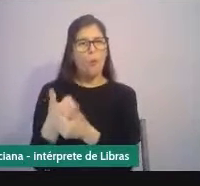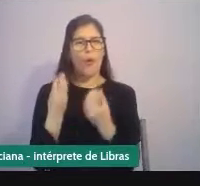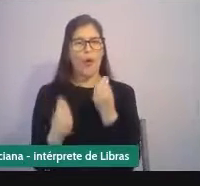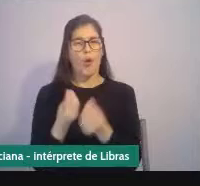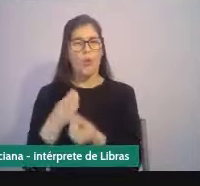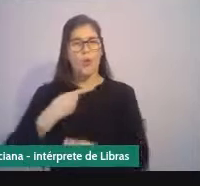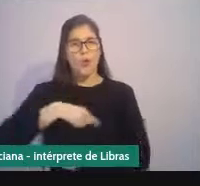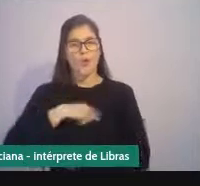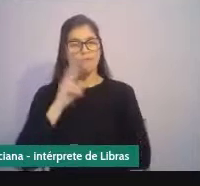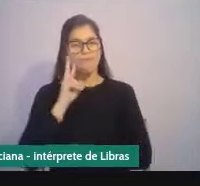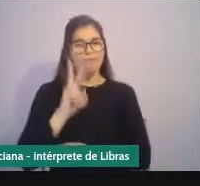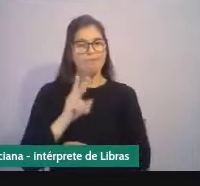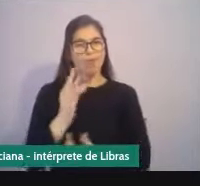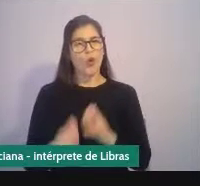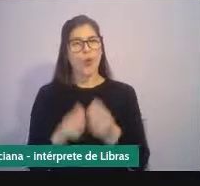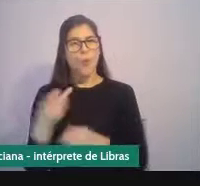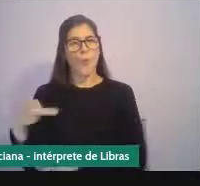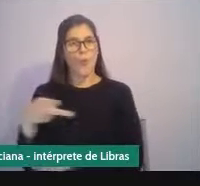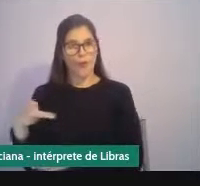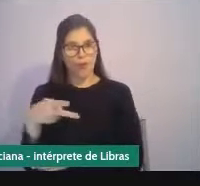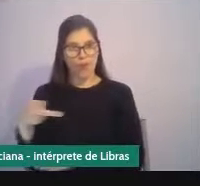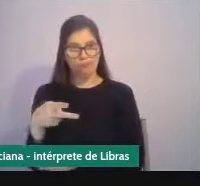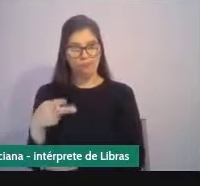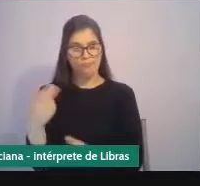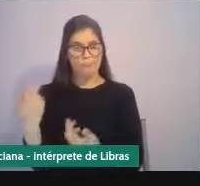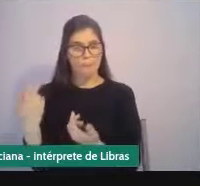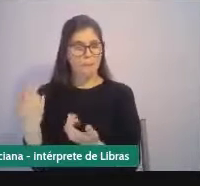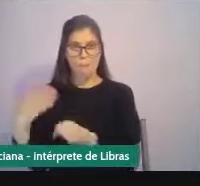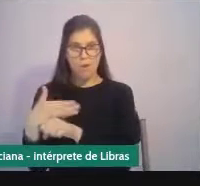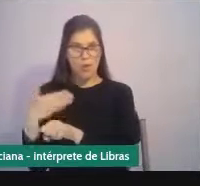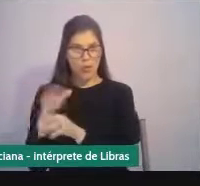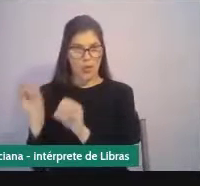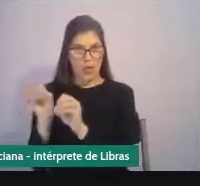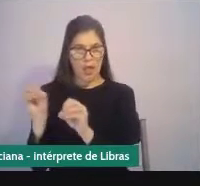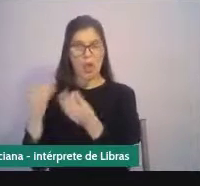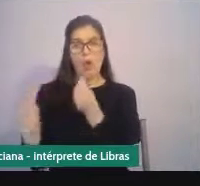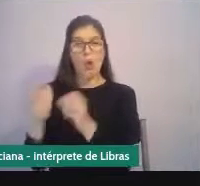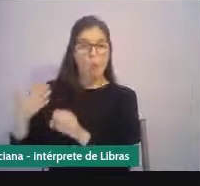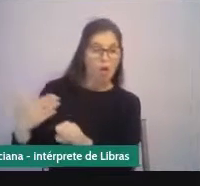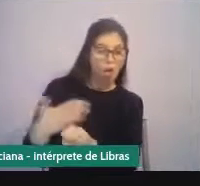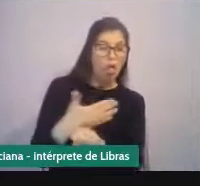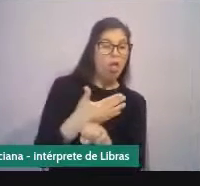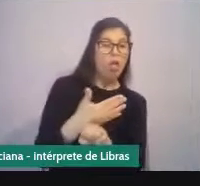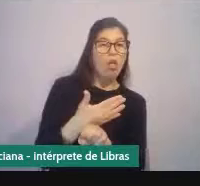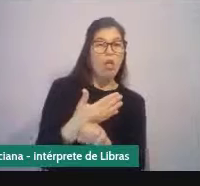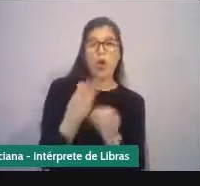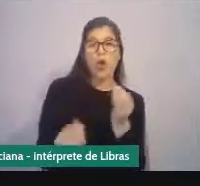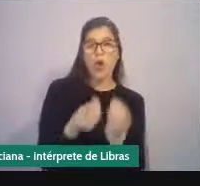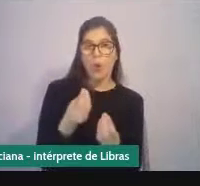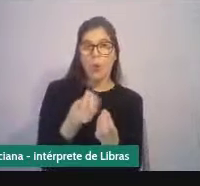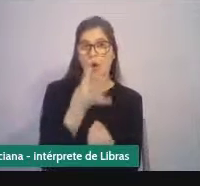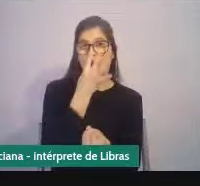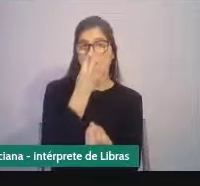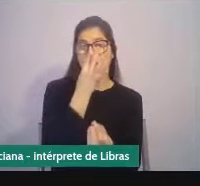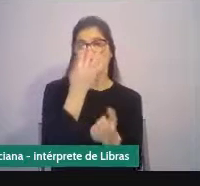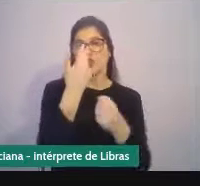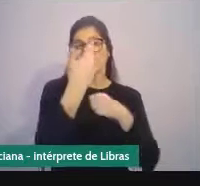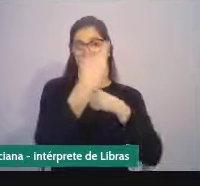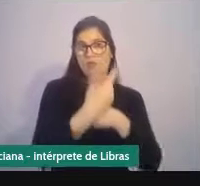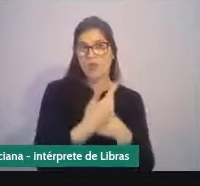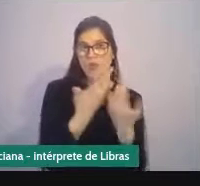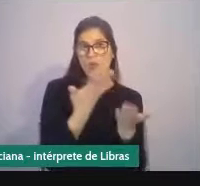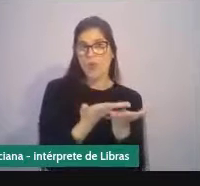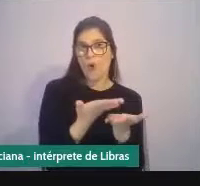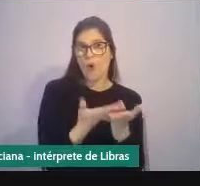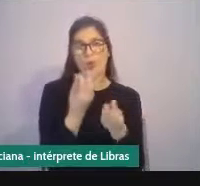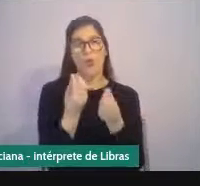como que os professores que não participaram do programa estão tendo acesso ou não às videoaulas do canal, ao